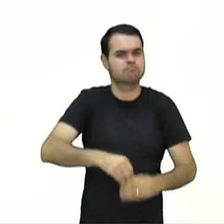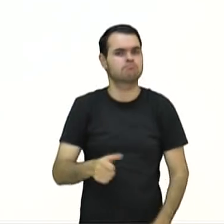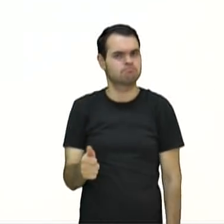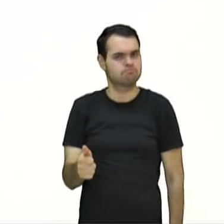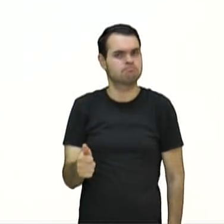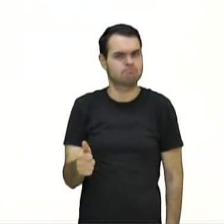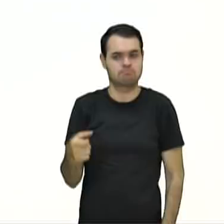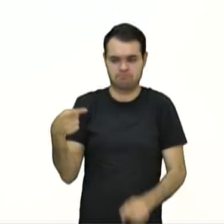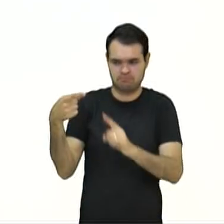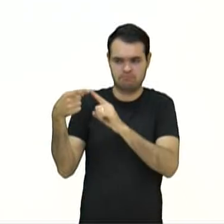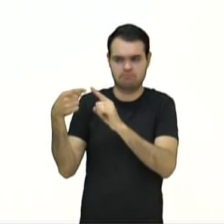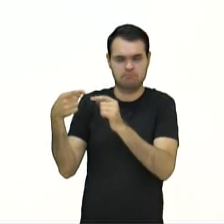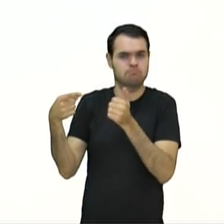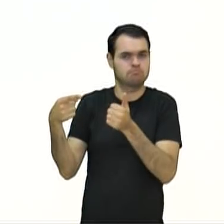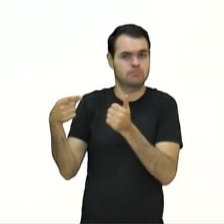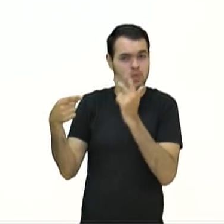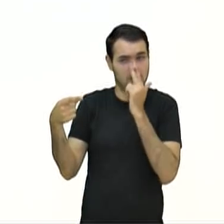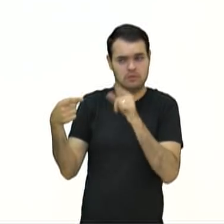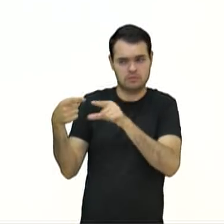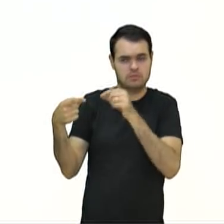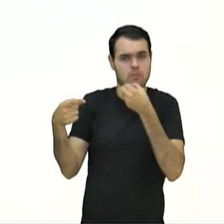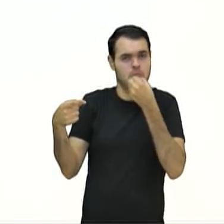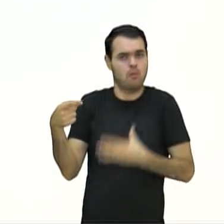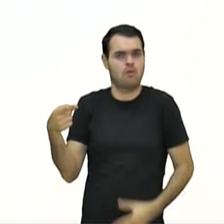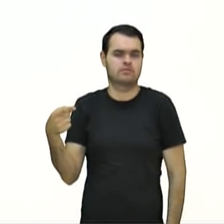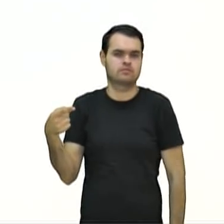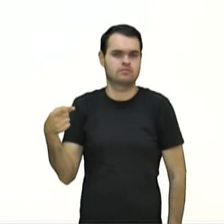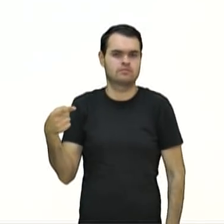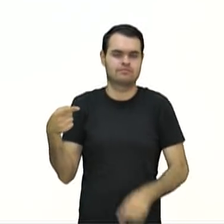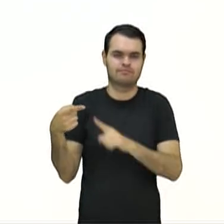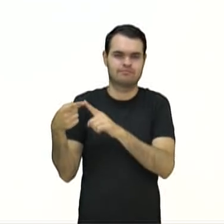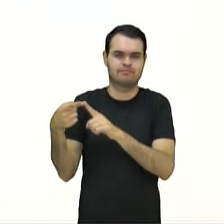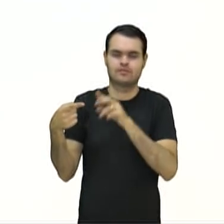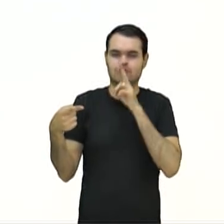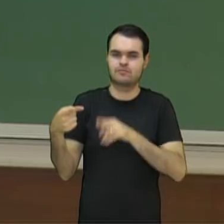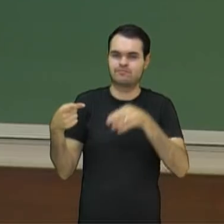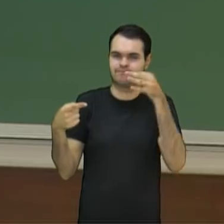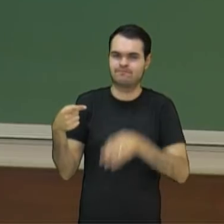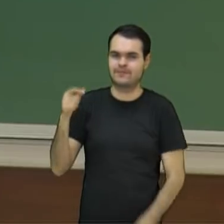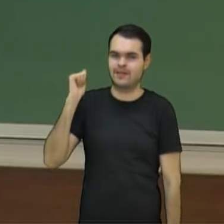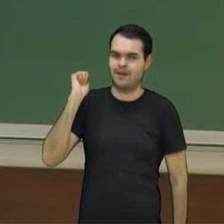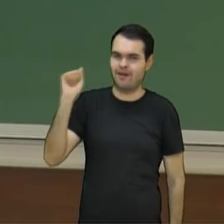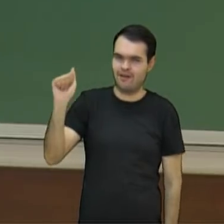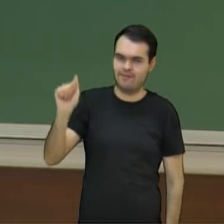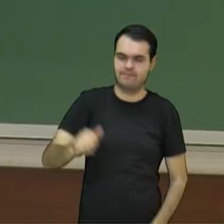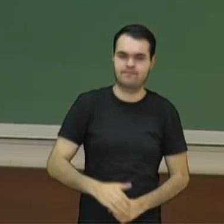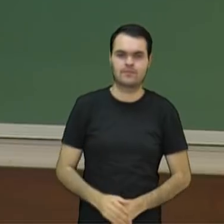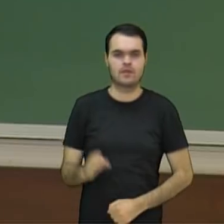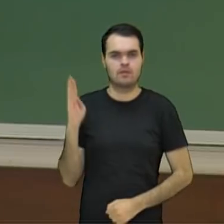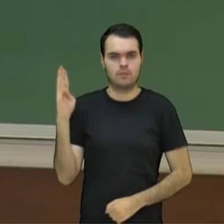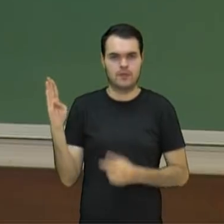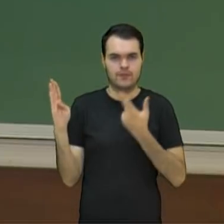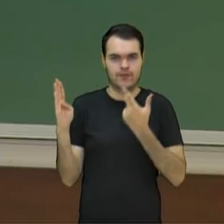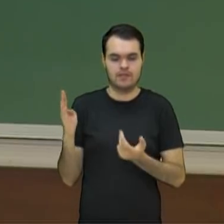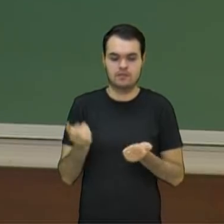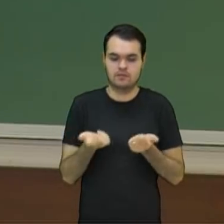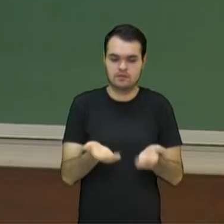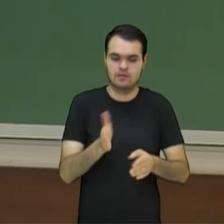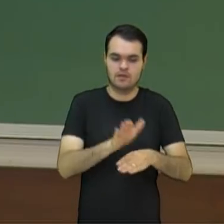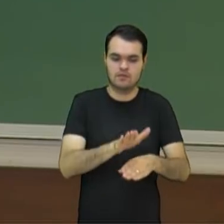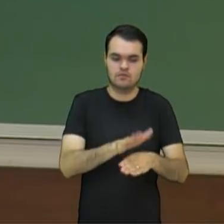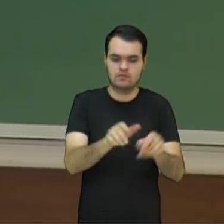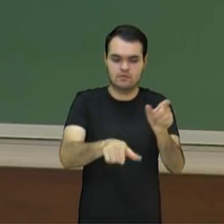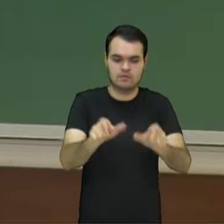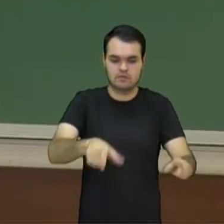boa opção, não é? Portanto, a resposta a gente já encontra na letra A. A letra B diz que oferece ajuda